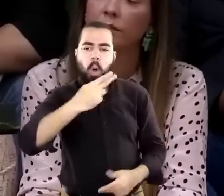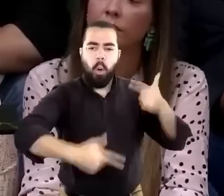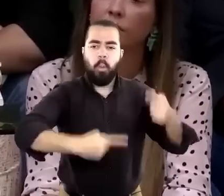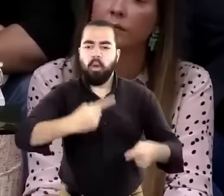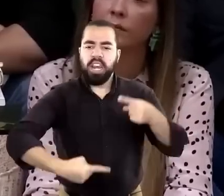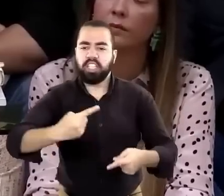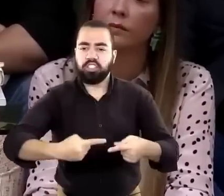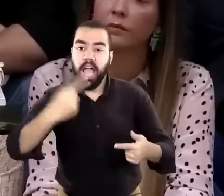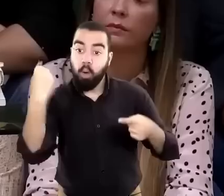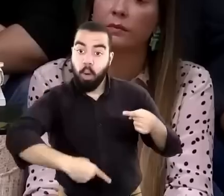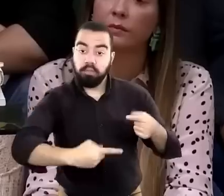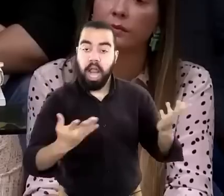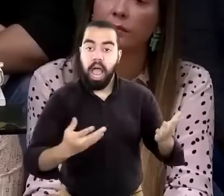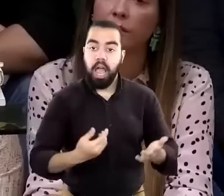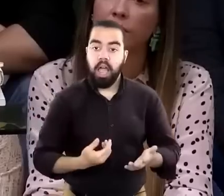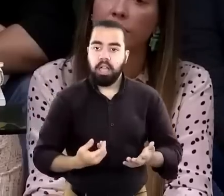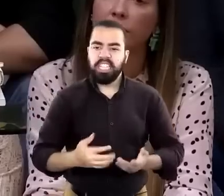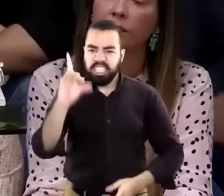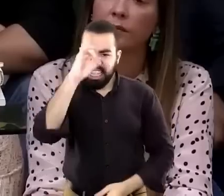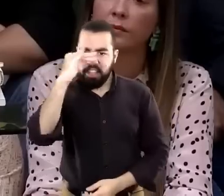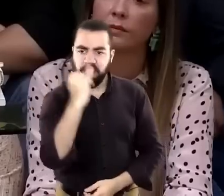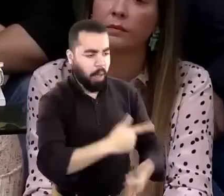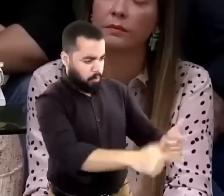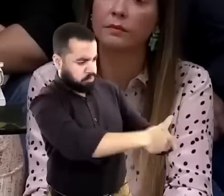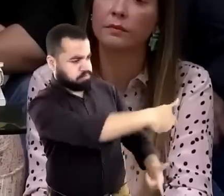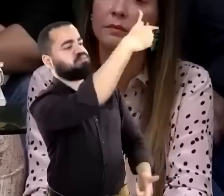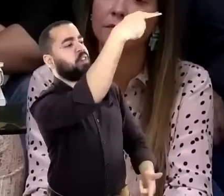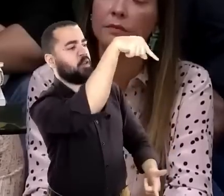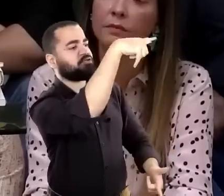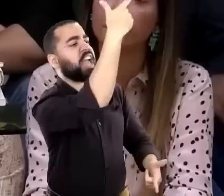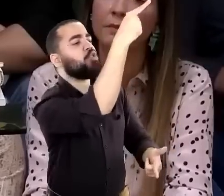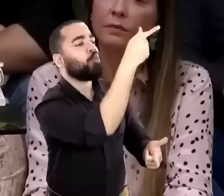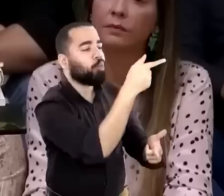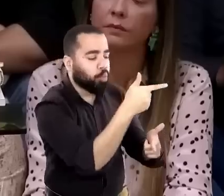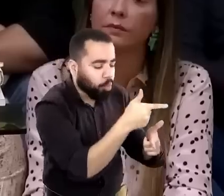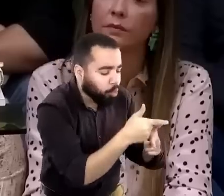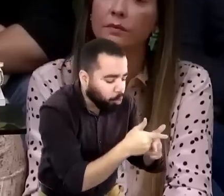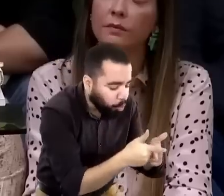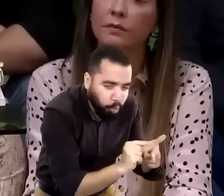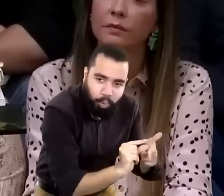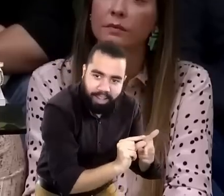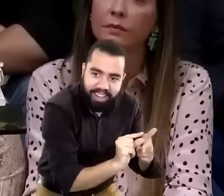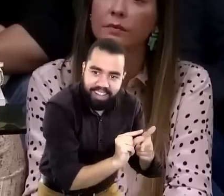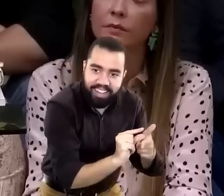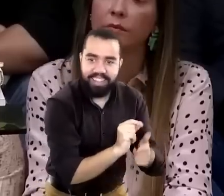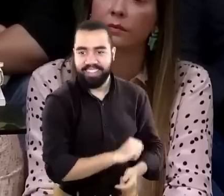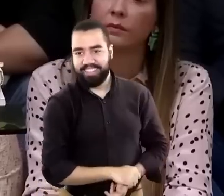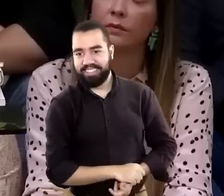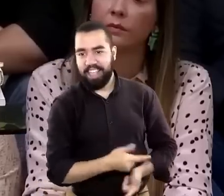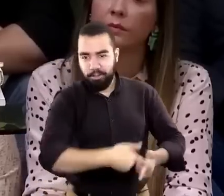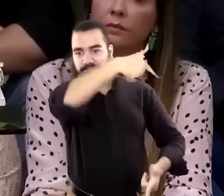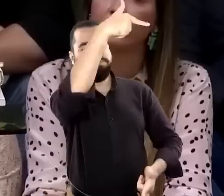político, e Deus está dizendo o seguinte, olha montanha, você vai virar um campo baixo, você vai virar